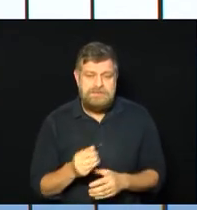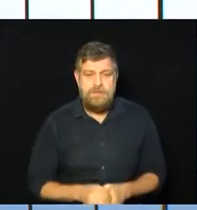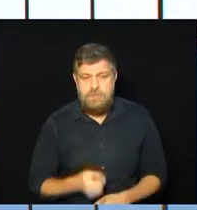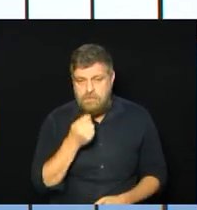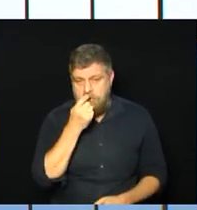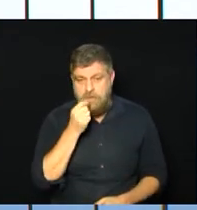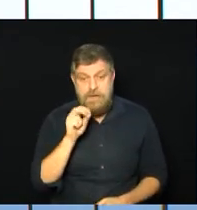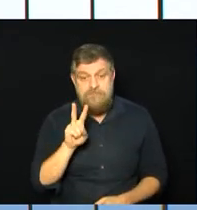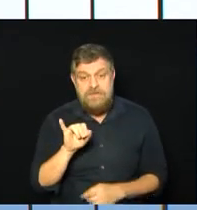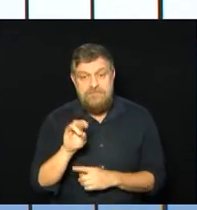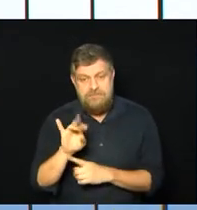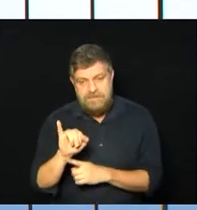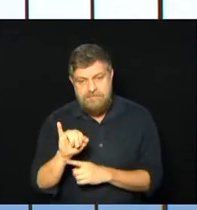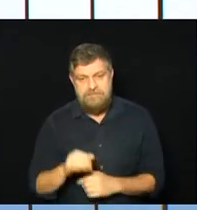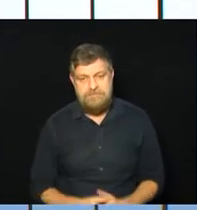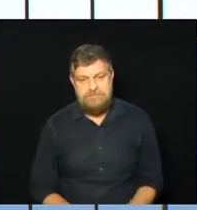Viviane Novaes.